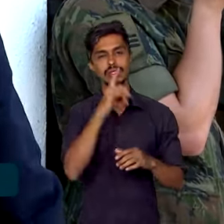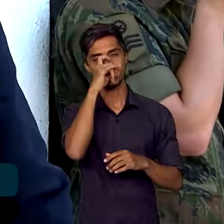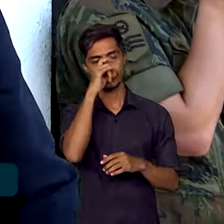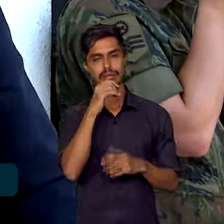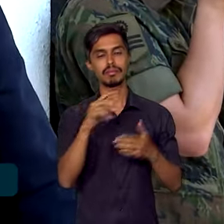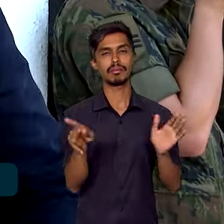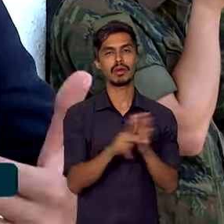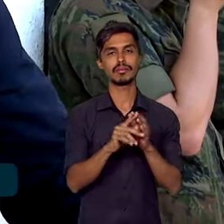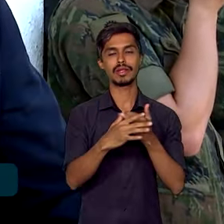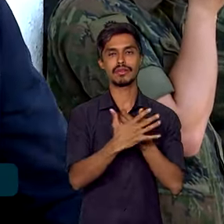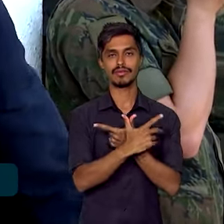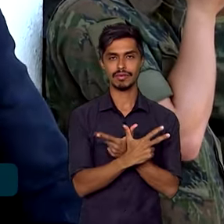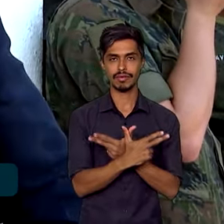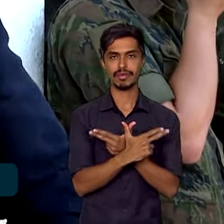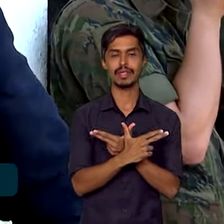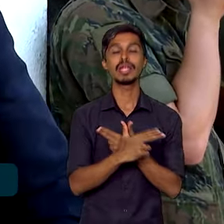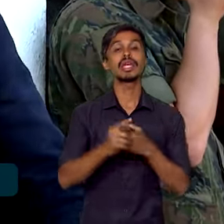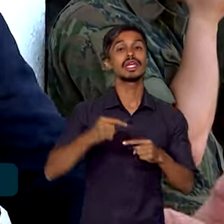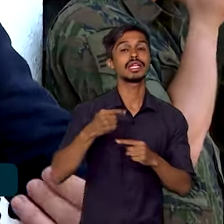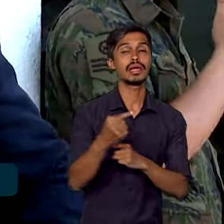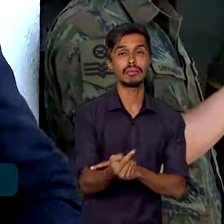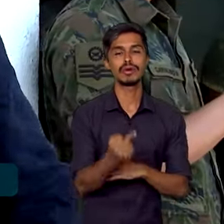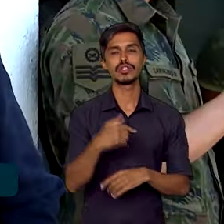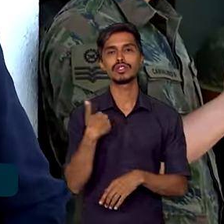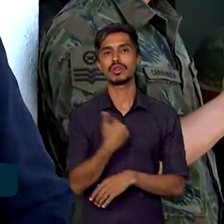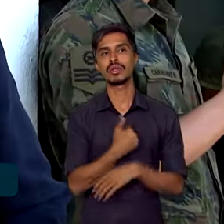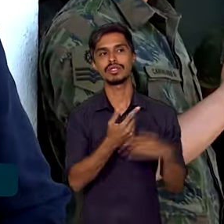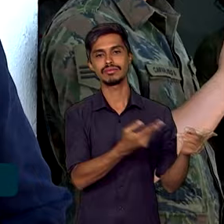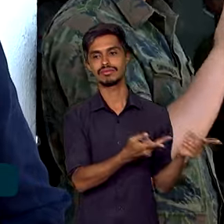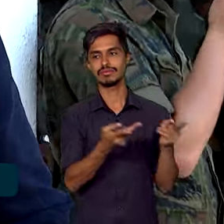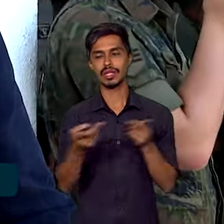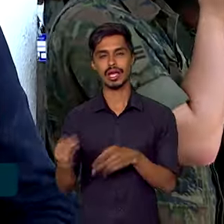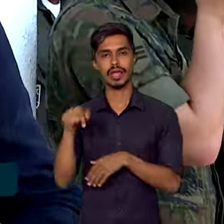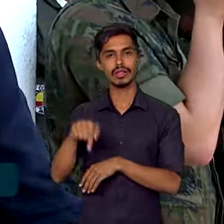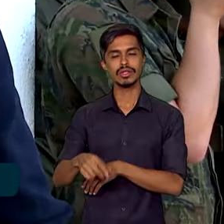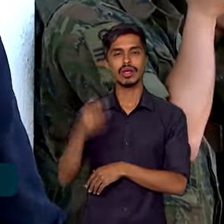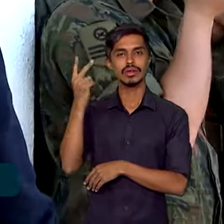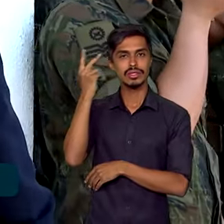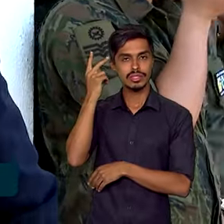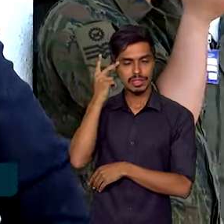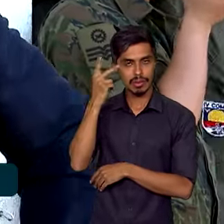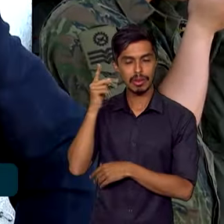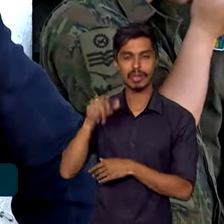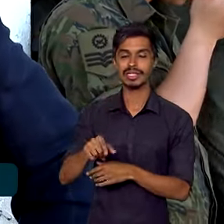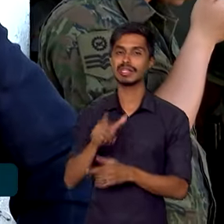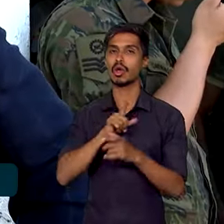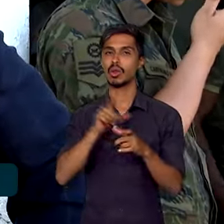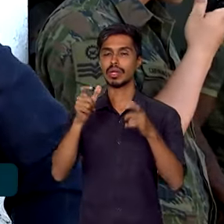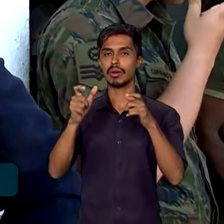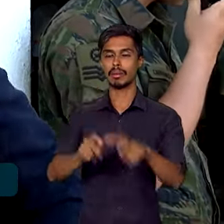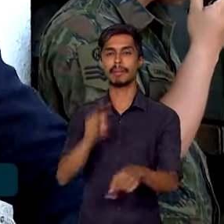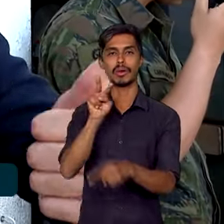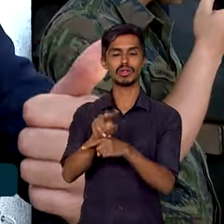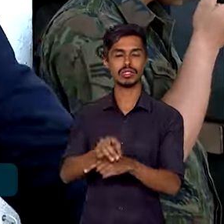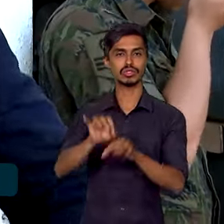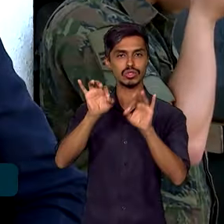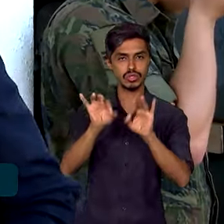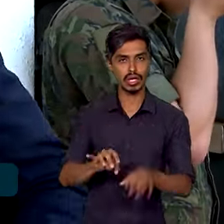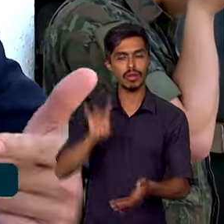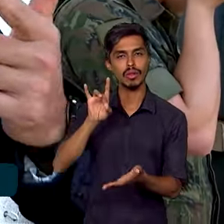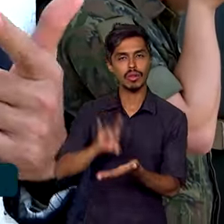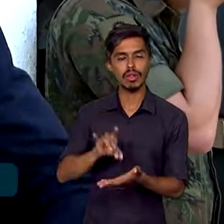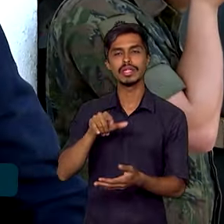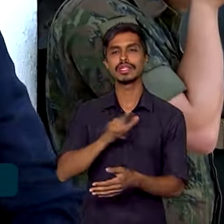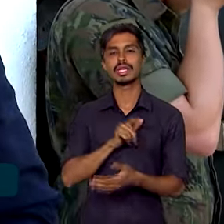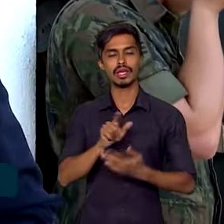FAB. E, na sequência, agora a gente está trazendo para São Paulo para um abrigo de fato sólido, que vai ter assistência